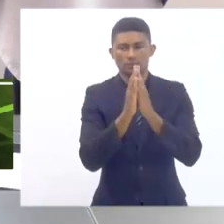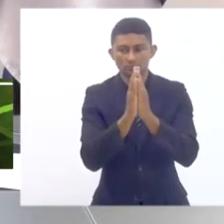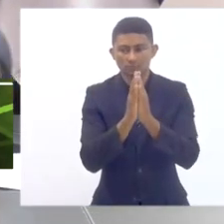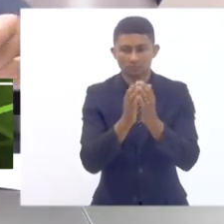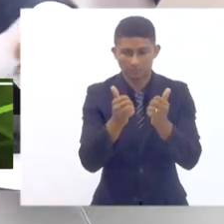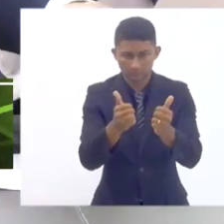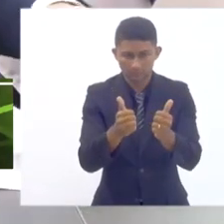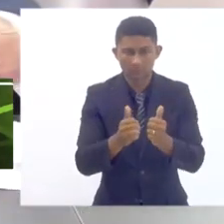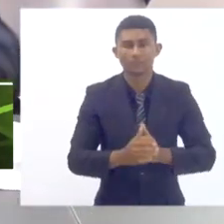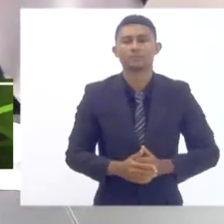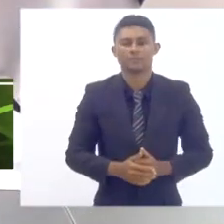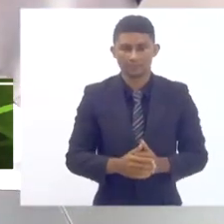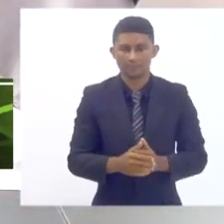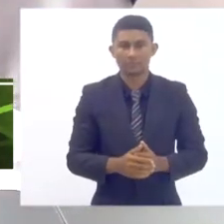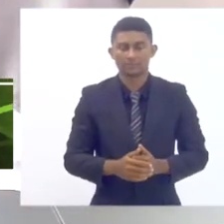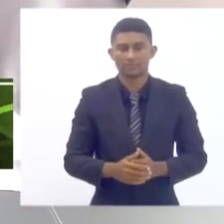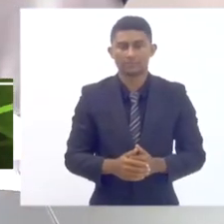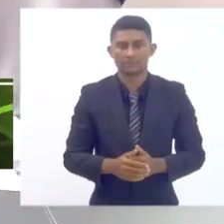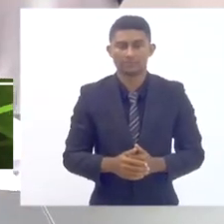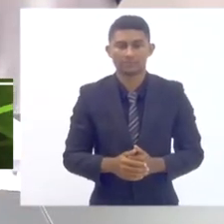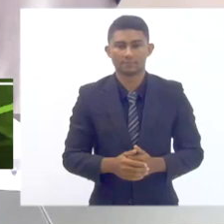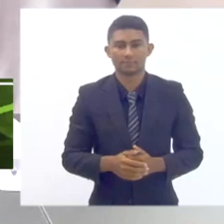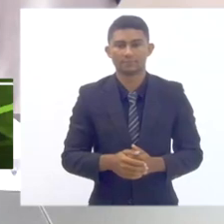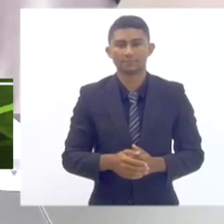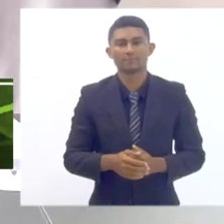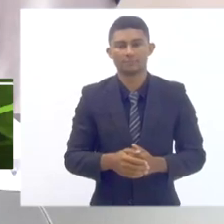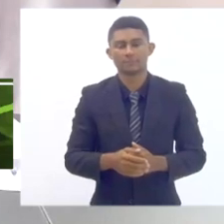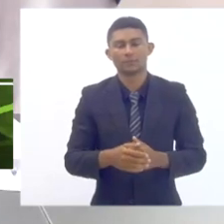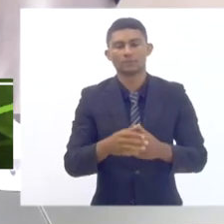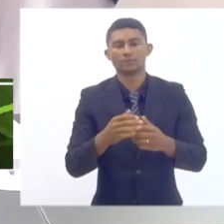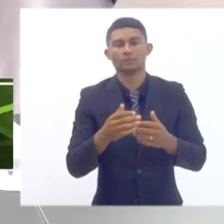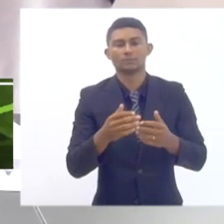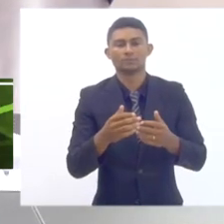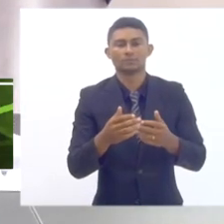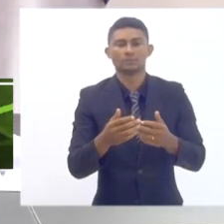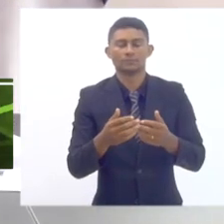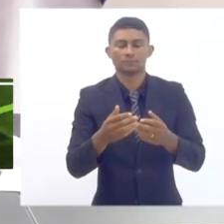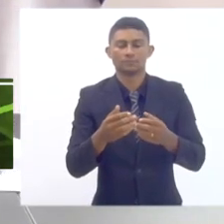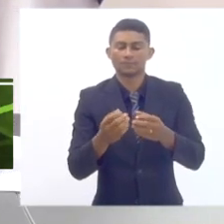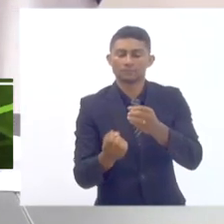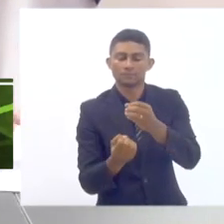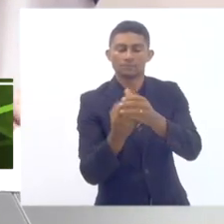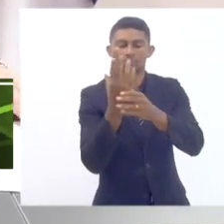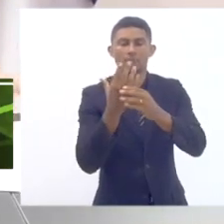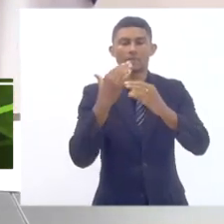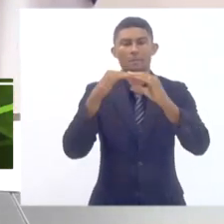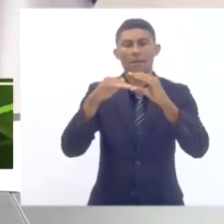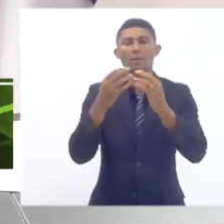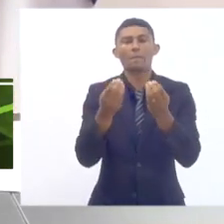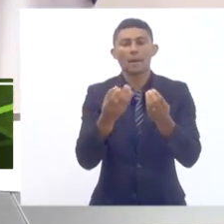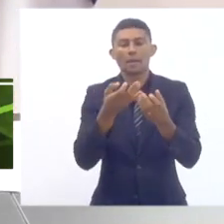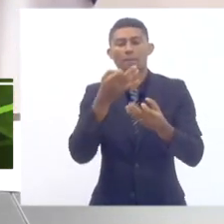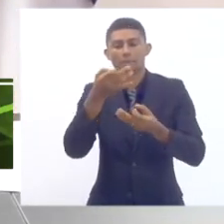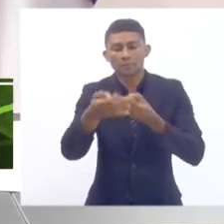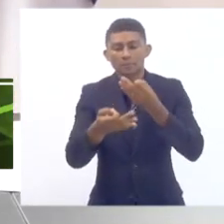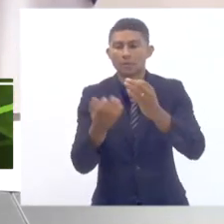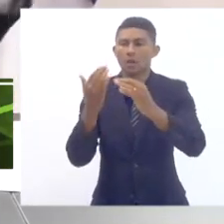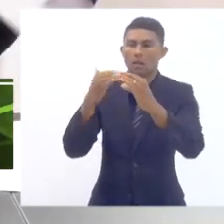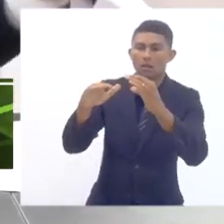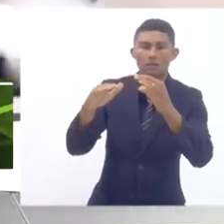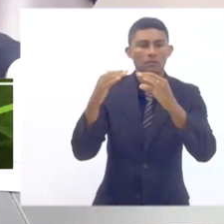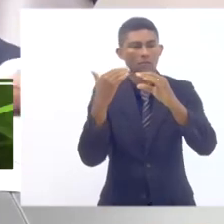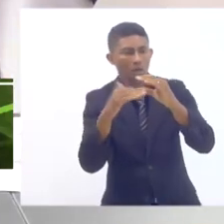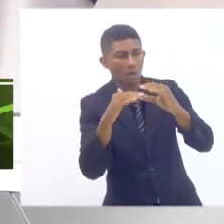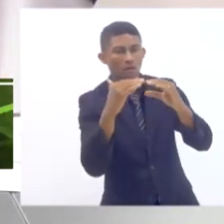alerjccj@gmail.com. A gente vai estar criando esse e-mail para que os pareceres sejam enviados aí. A gente tem a maior dinâmica aqui